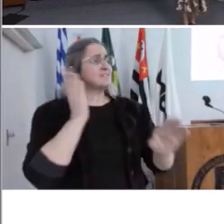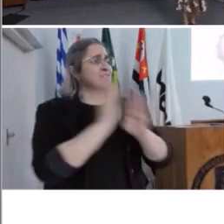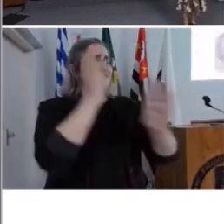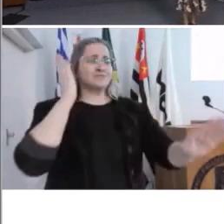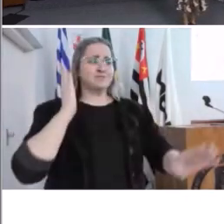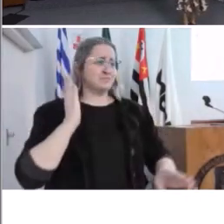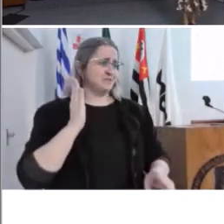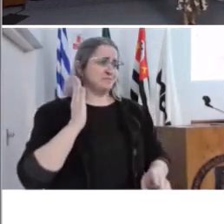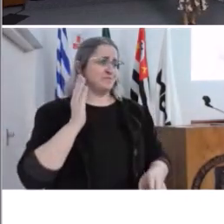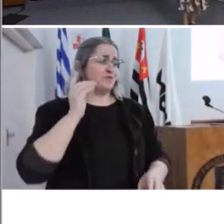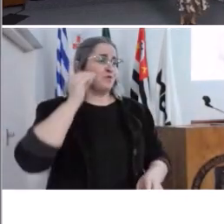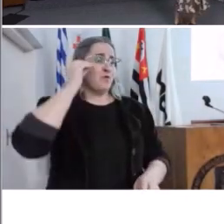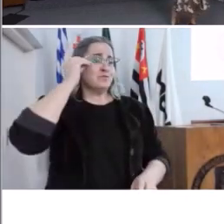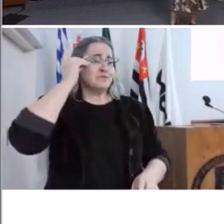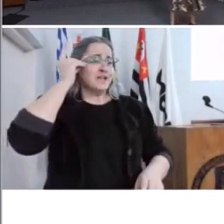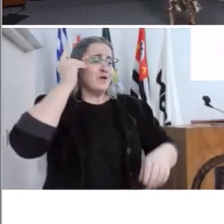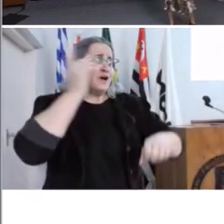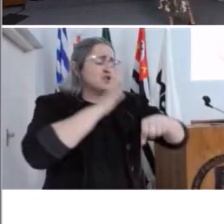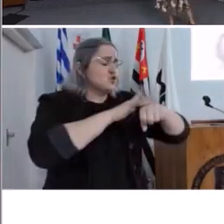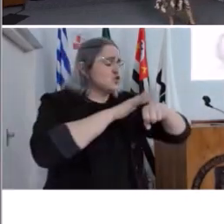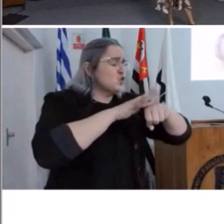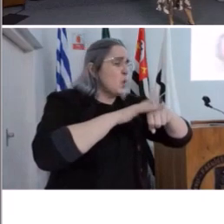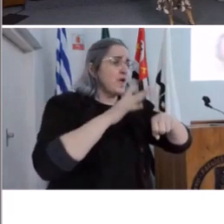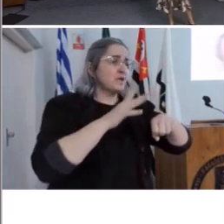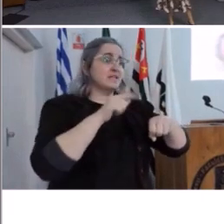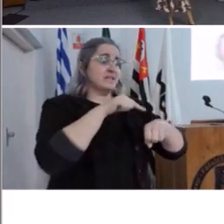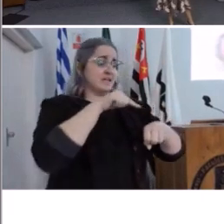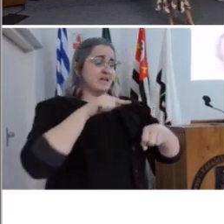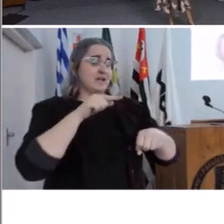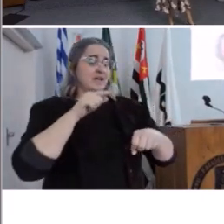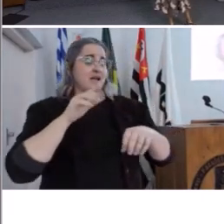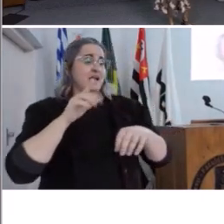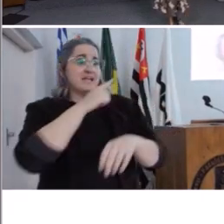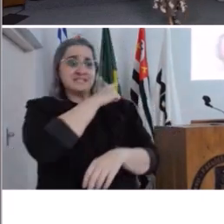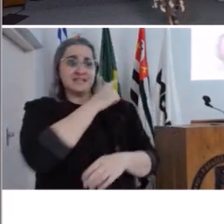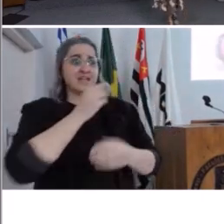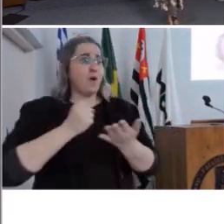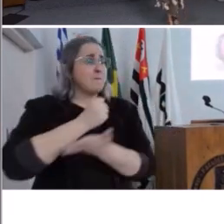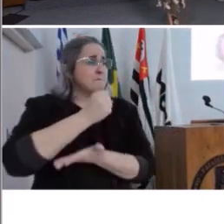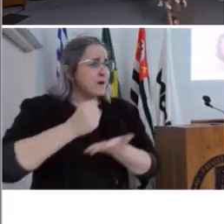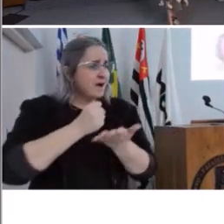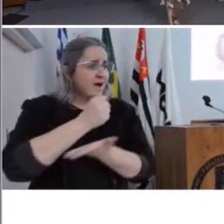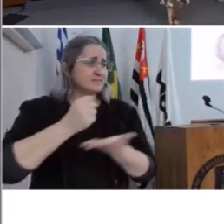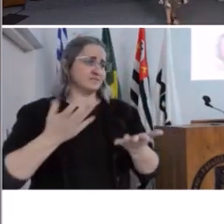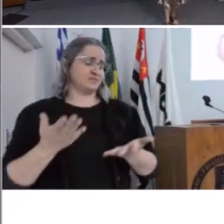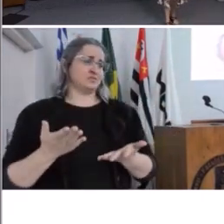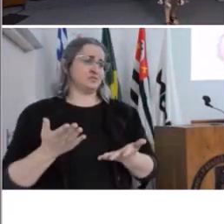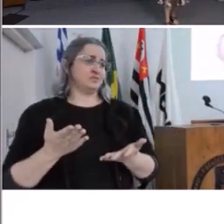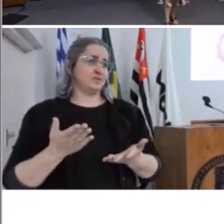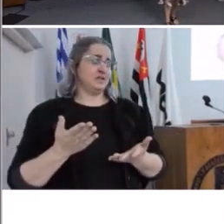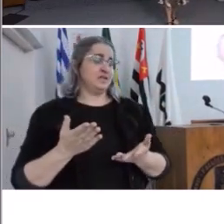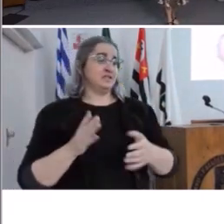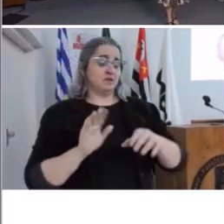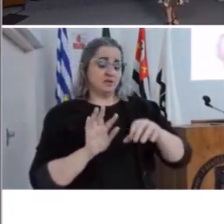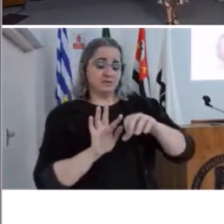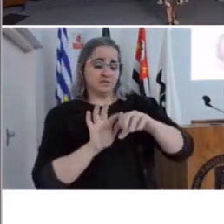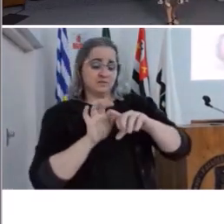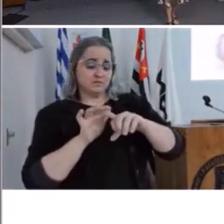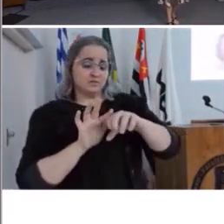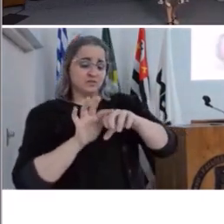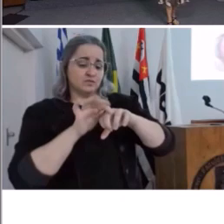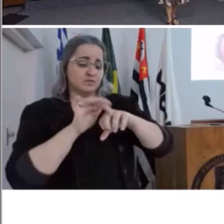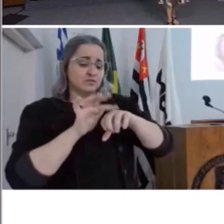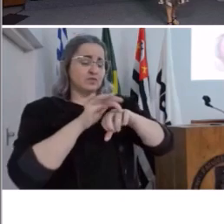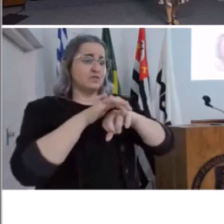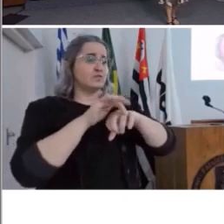com síndrome de Down. Isso não chega nem aos pessoal, é o básico do básico do básico. Inclusive, as doenças periodontais que esses pacientes têm